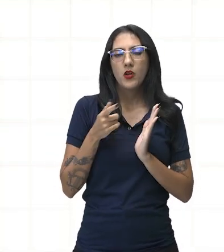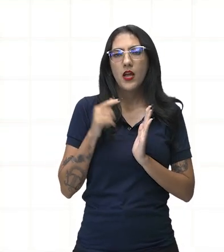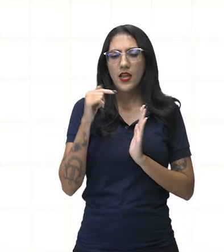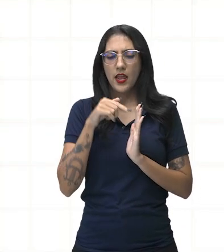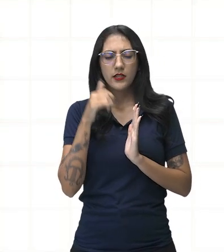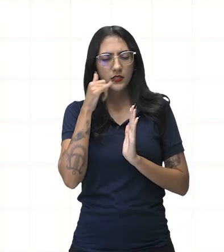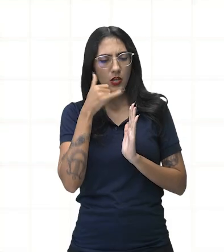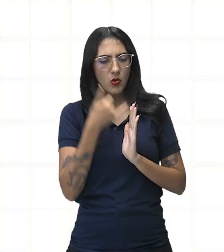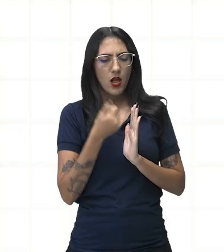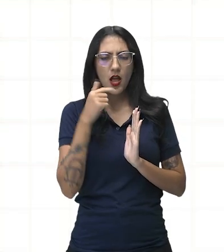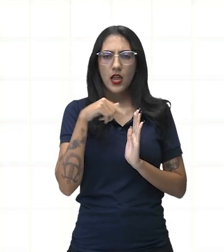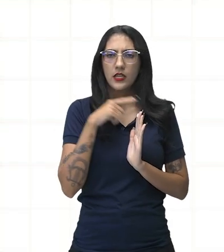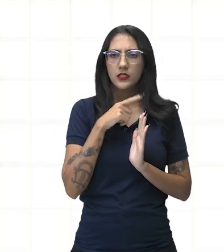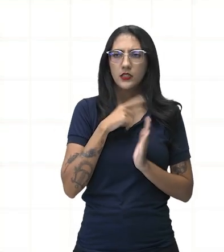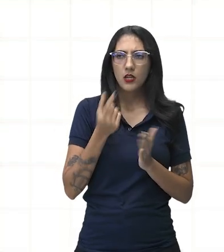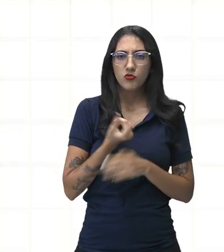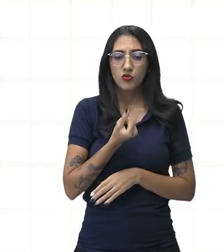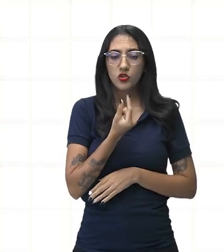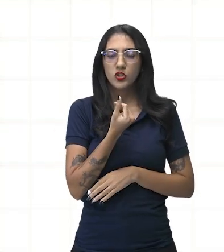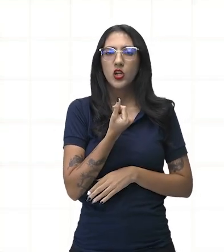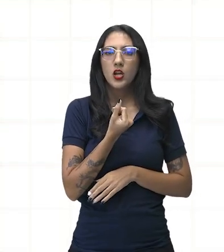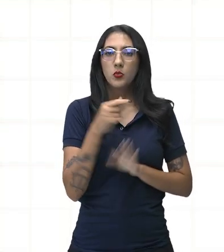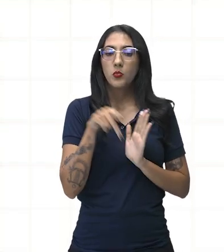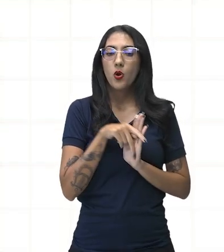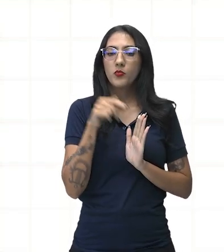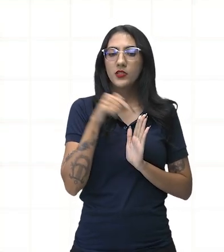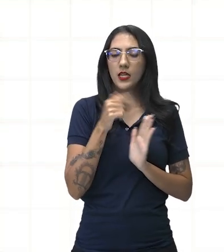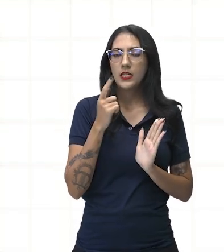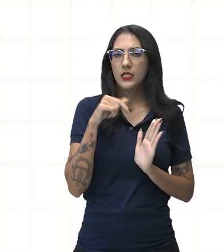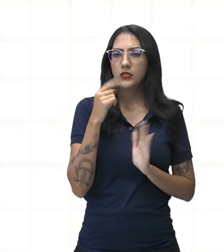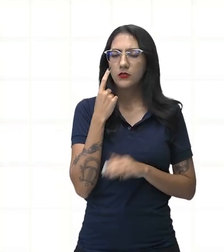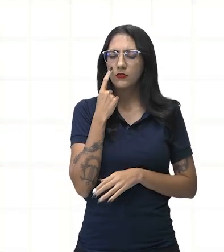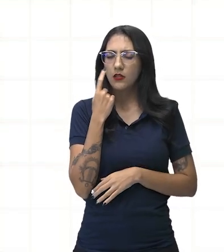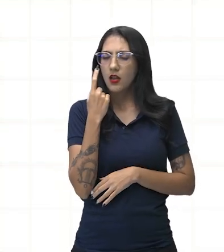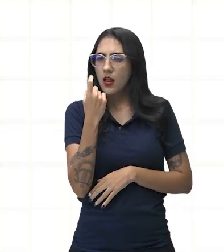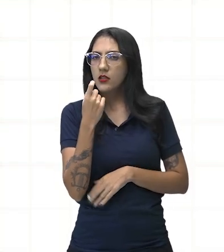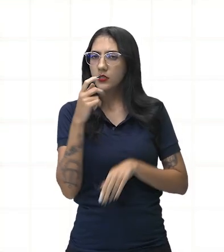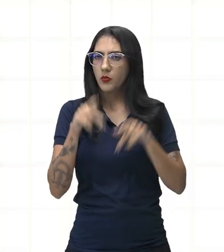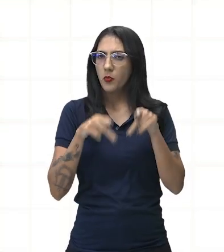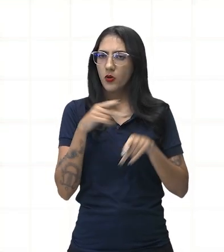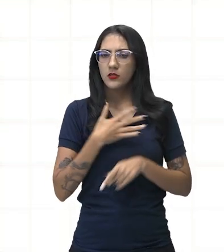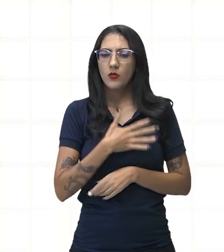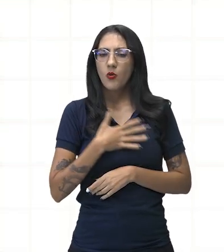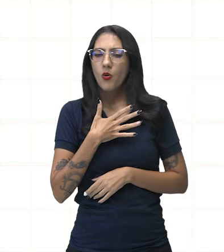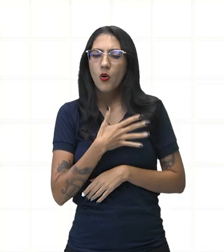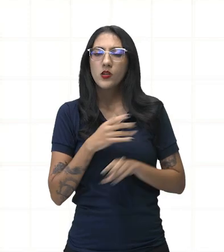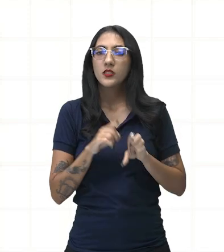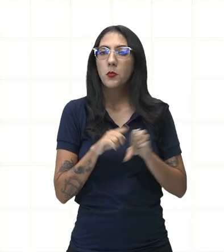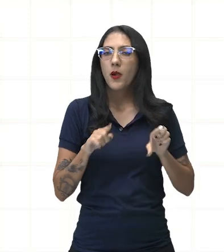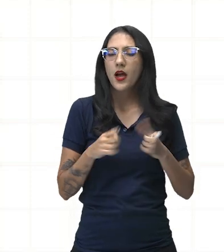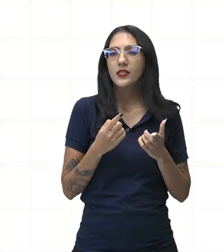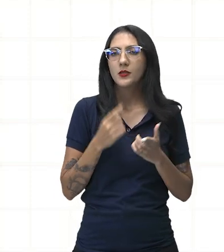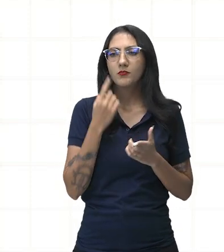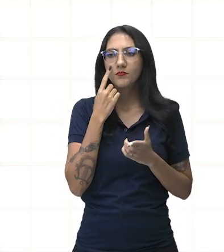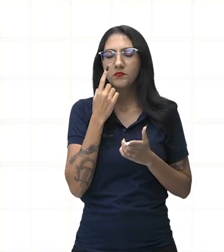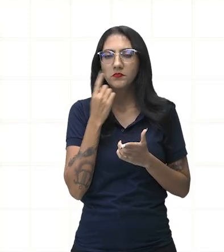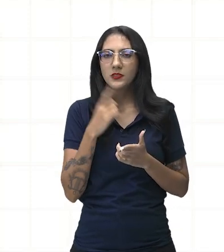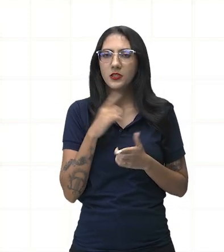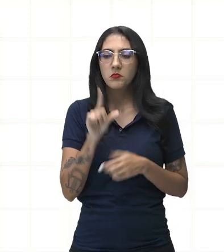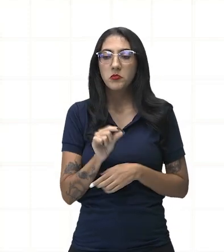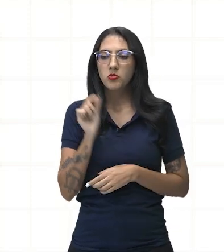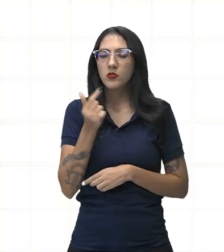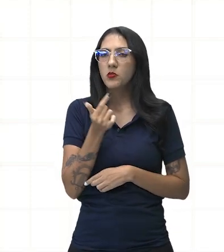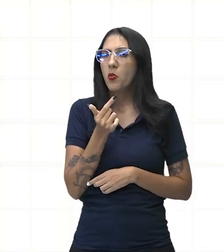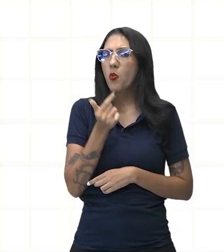celular, ele tem um determinado valor, né, que acaba chamando ali a atenção da população, mas também eu tenho a opção